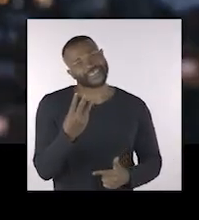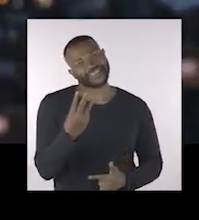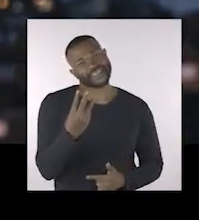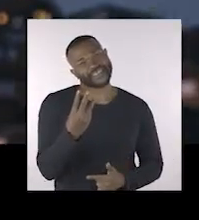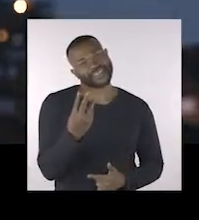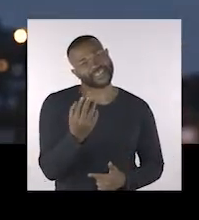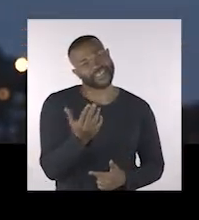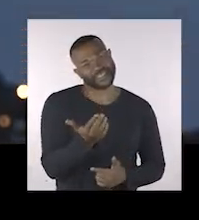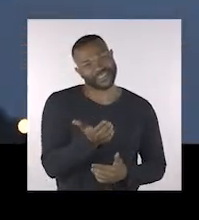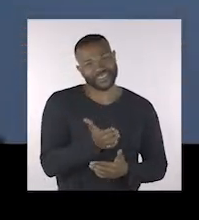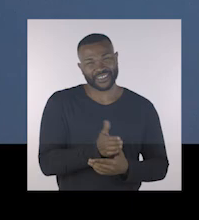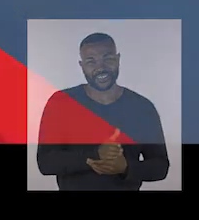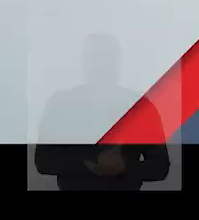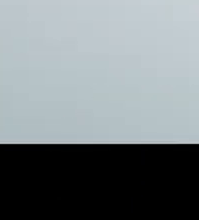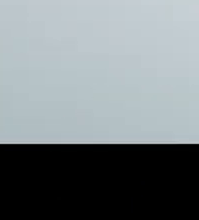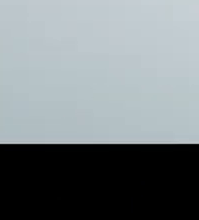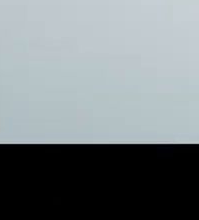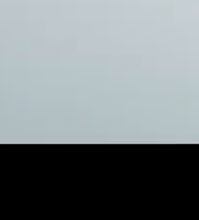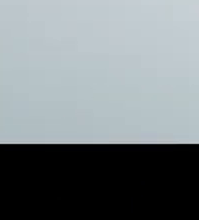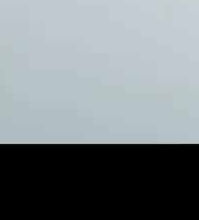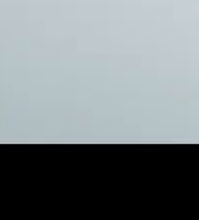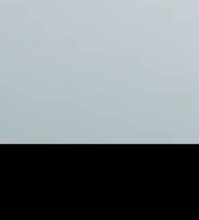E aí